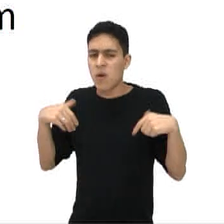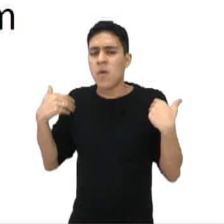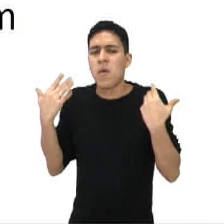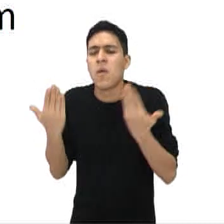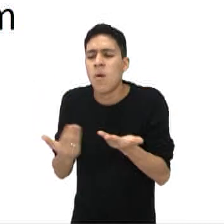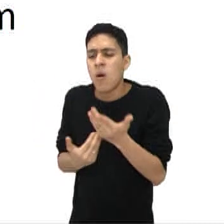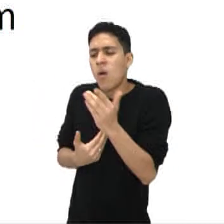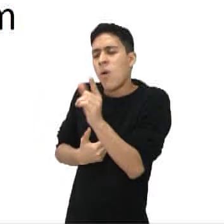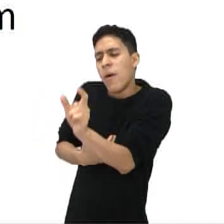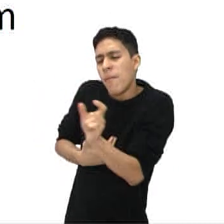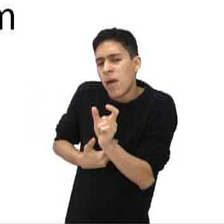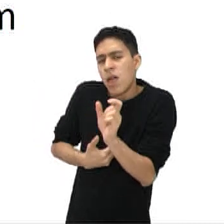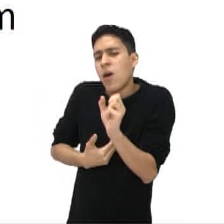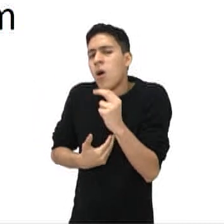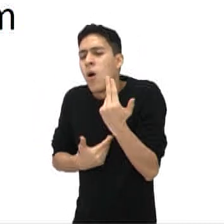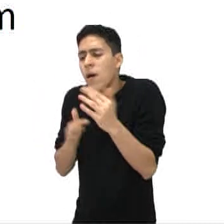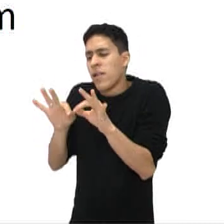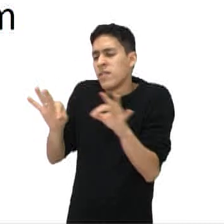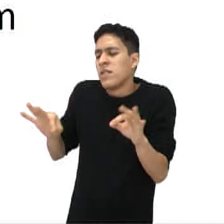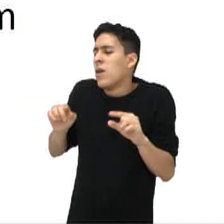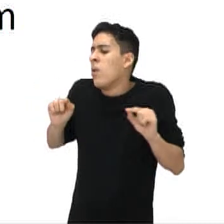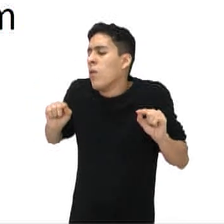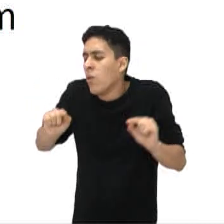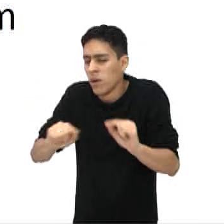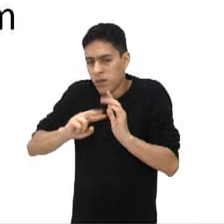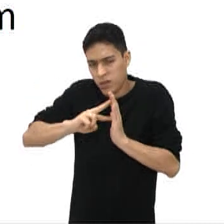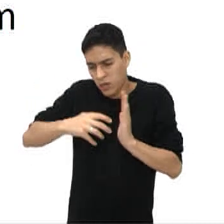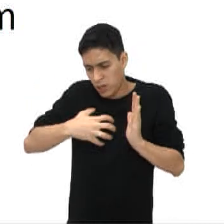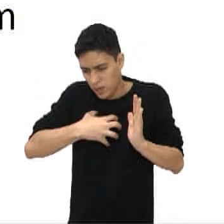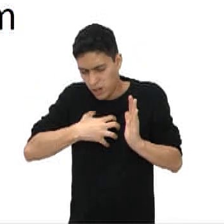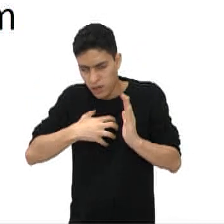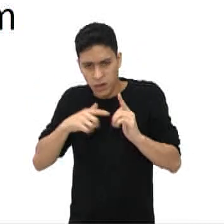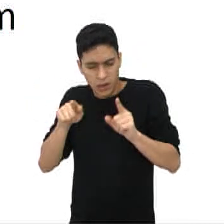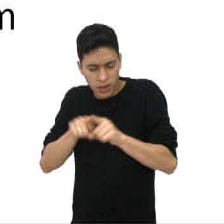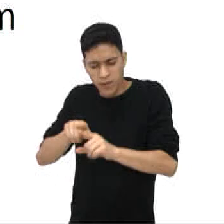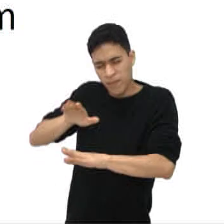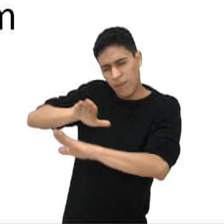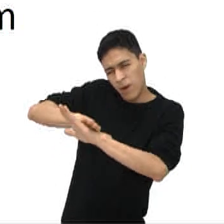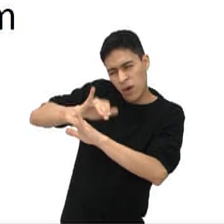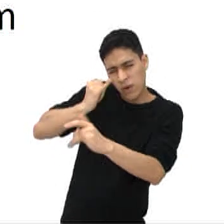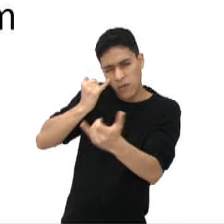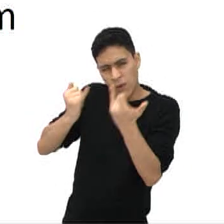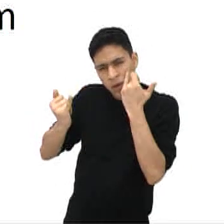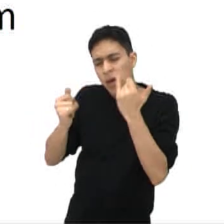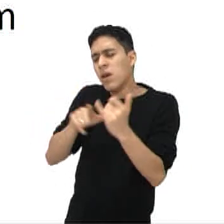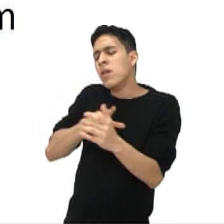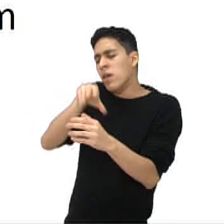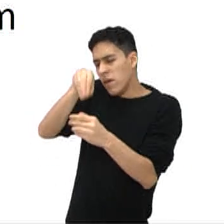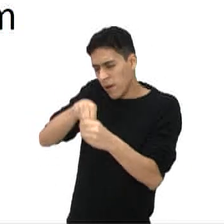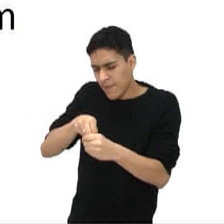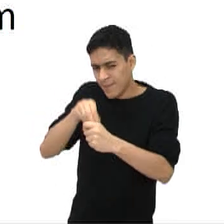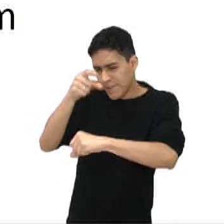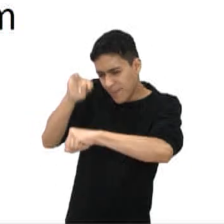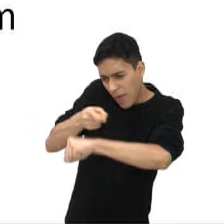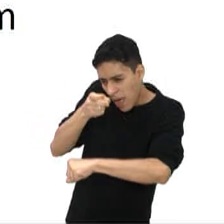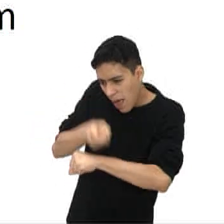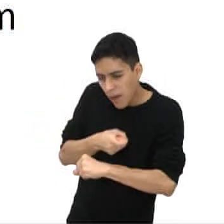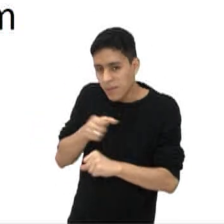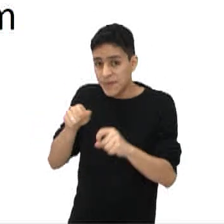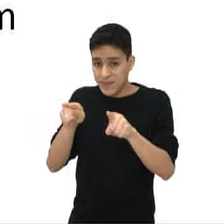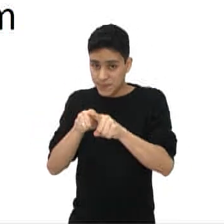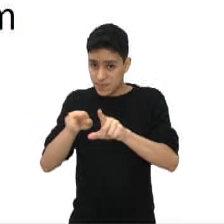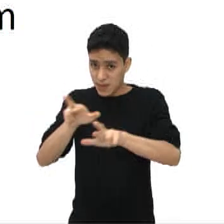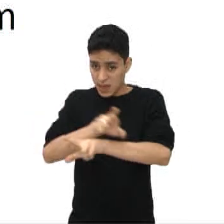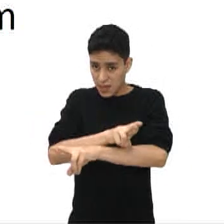uma palavra ou expressão, vamos inferir uma informação implícita em um texto, vamos estabelecer relações